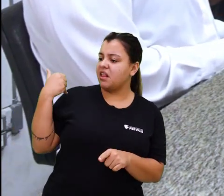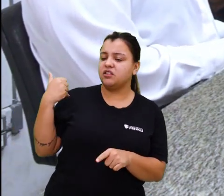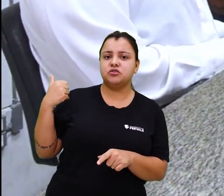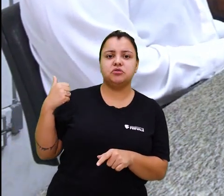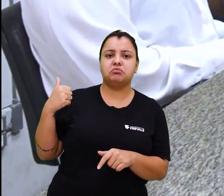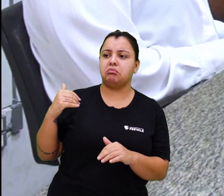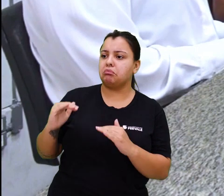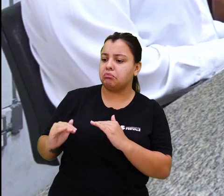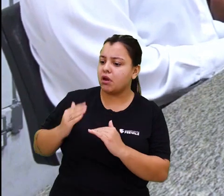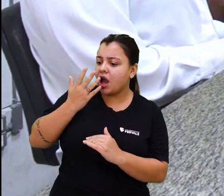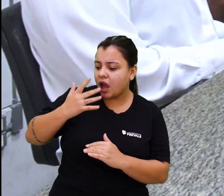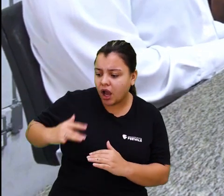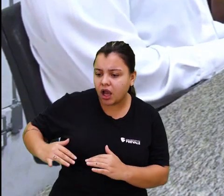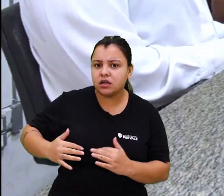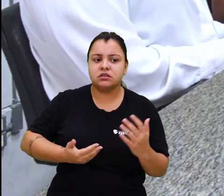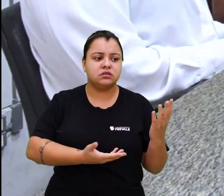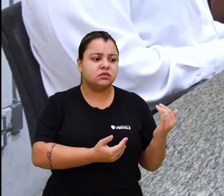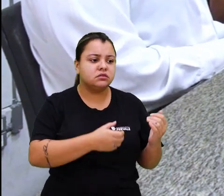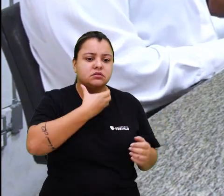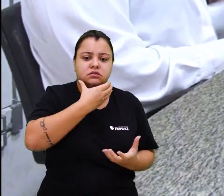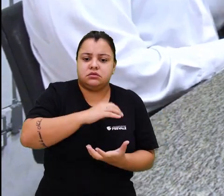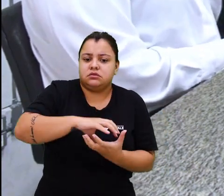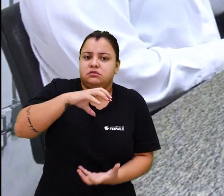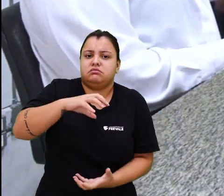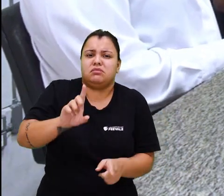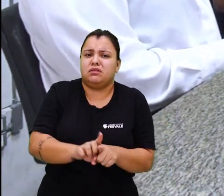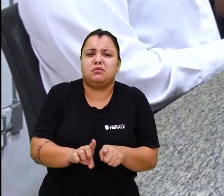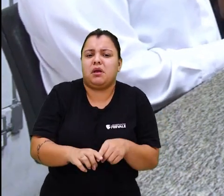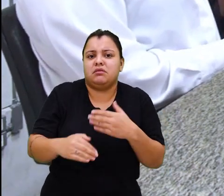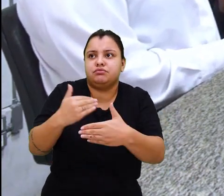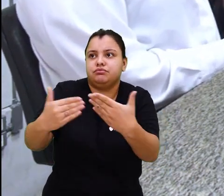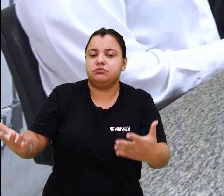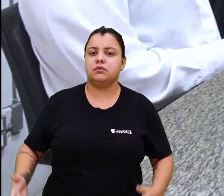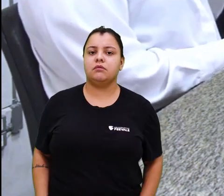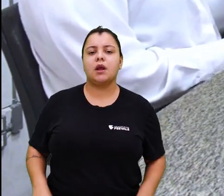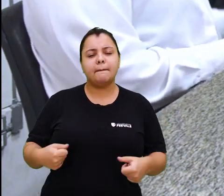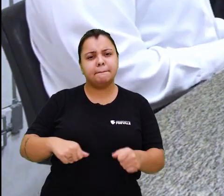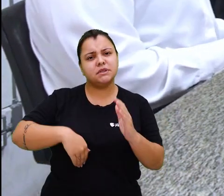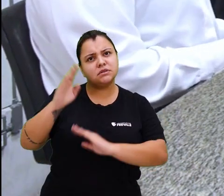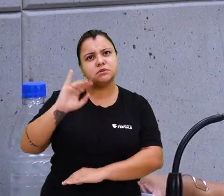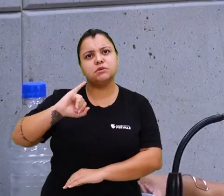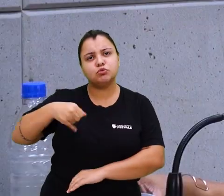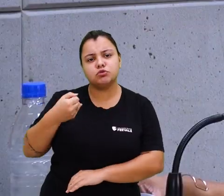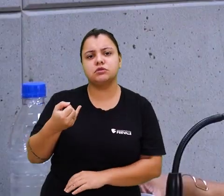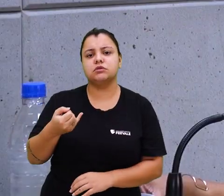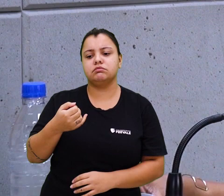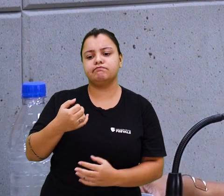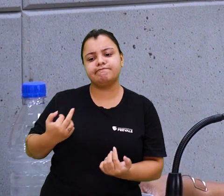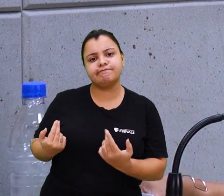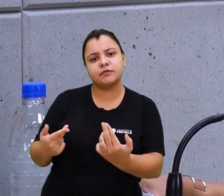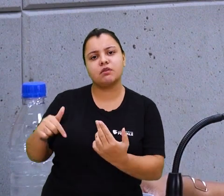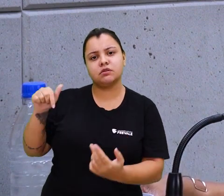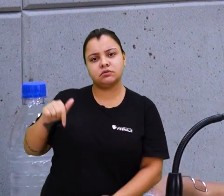M muito legal assim eu acho que precisa deais oportunidades como essa prisa sim com certeza com